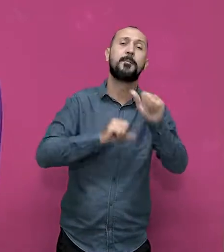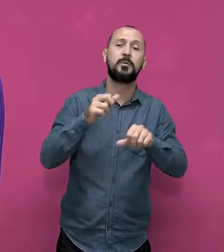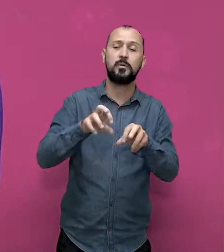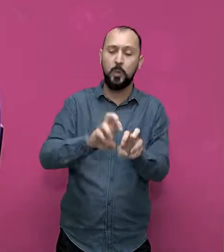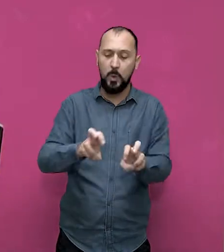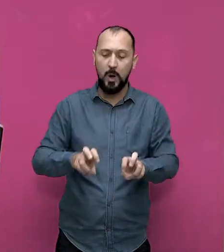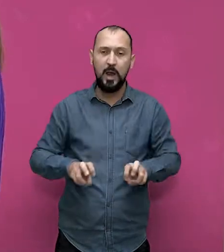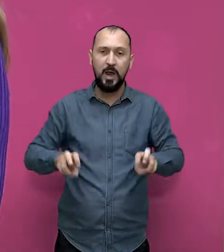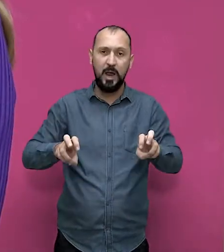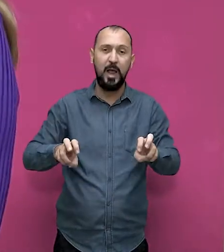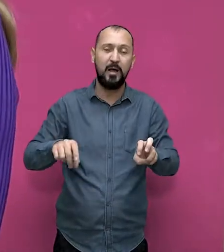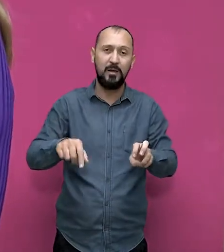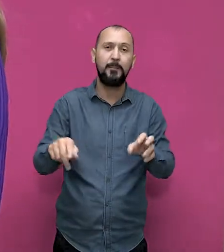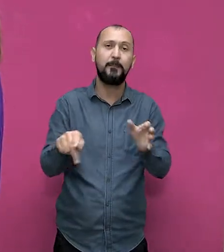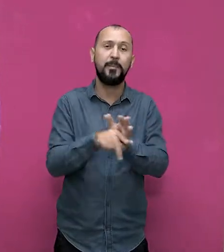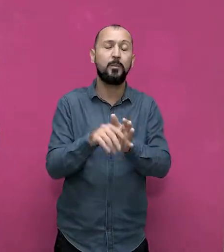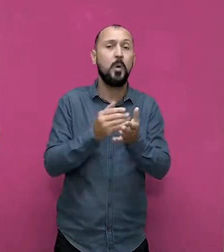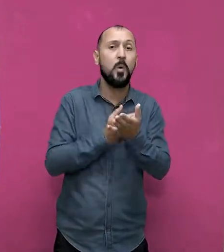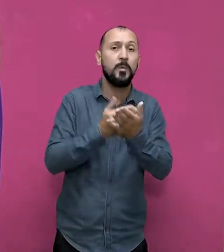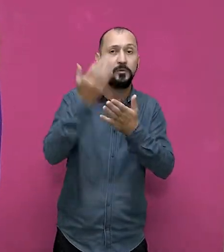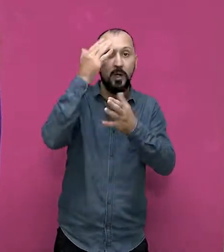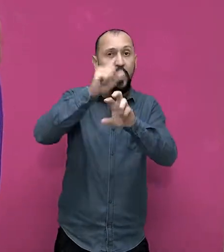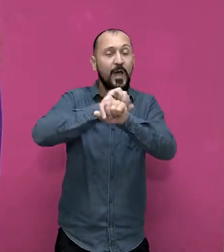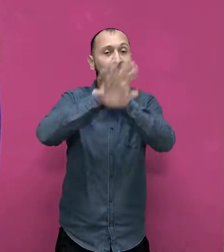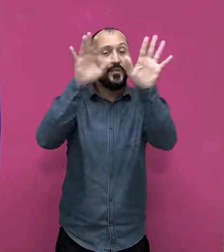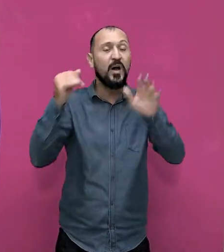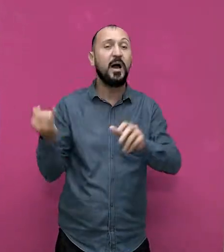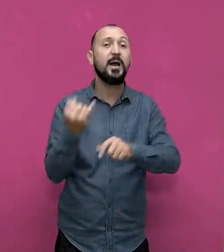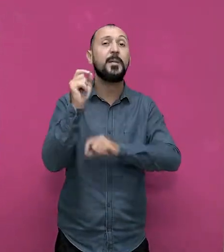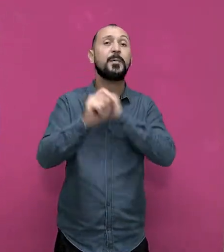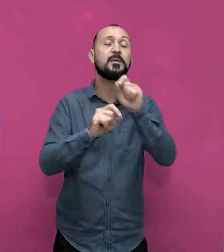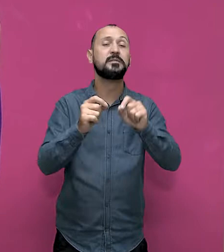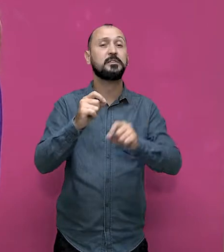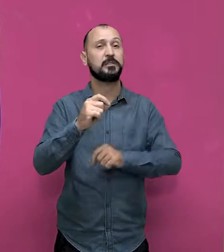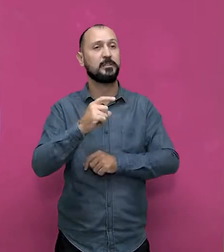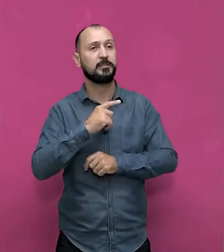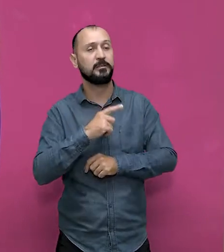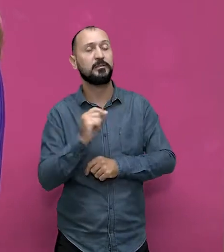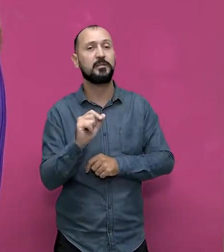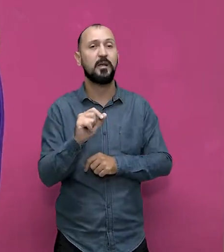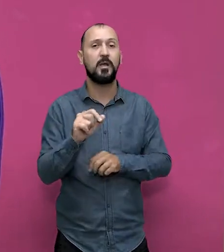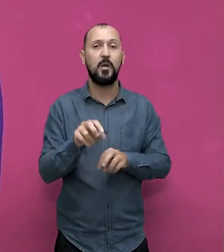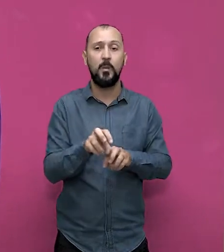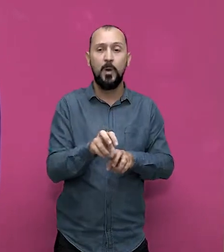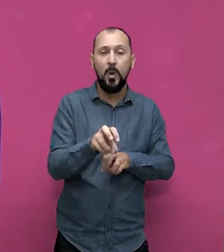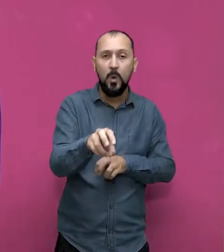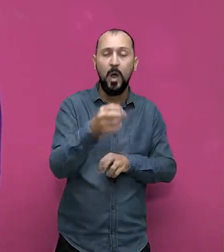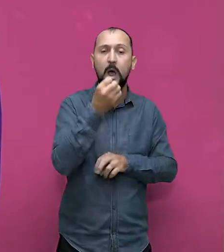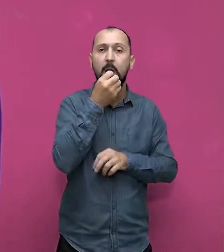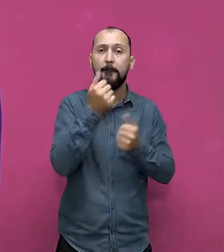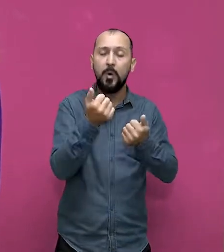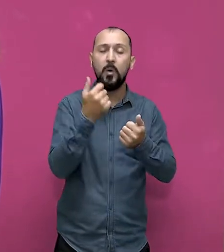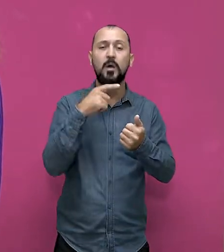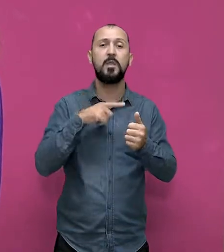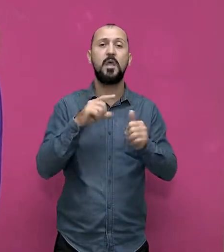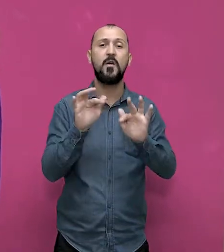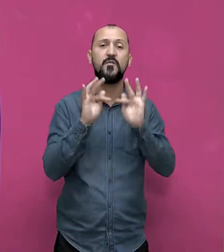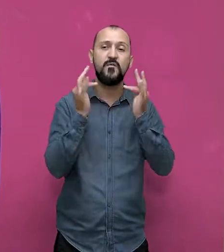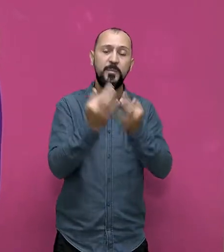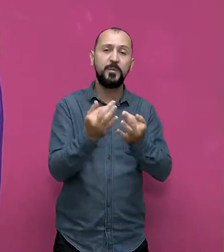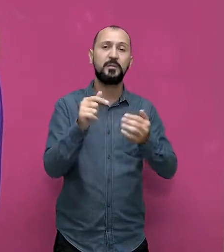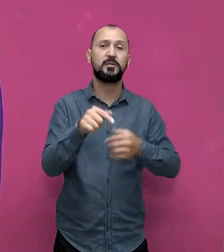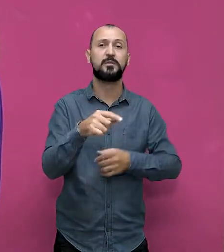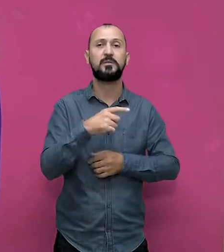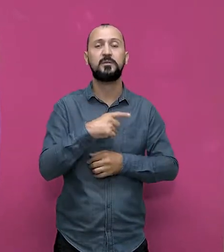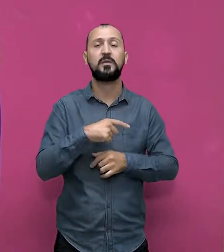resistentes à retirada do carro do estacionamento, começam a ver a importância de você ter uma via acessível, onde pode ir a